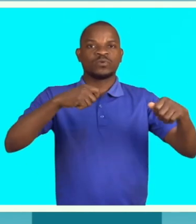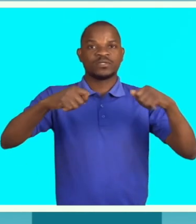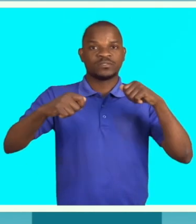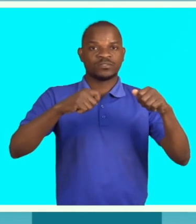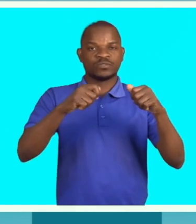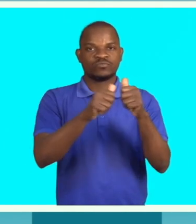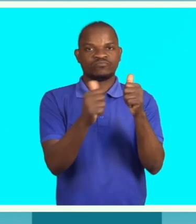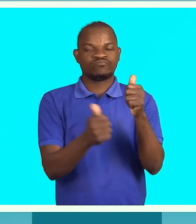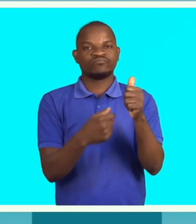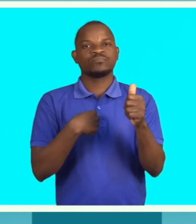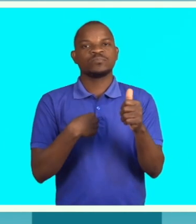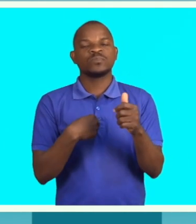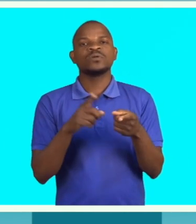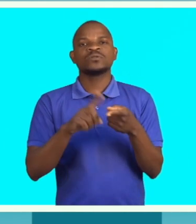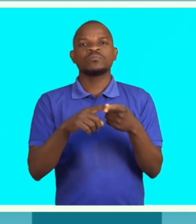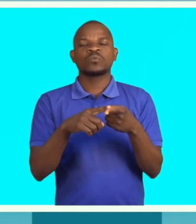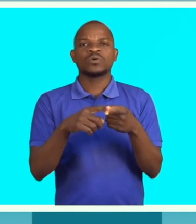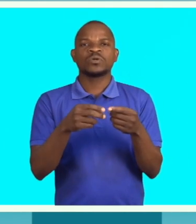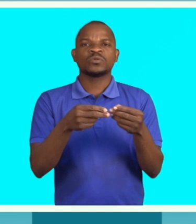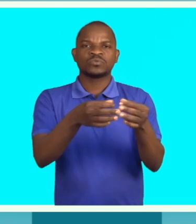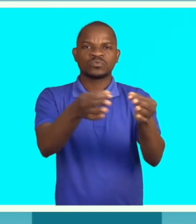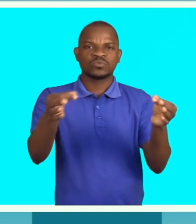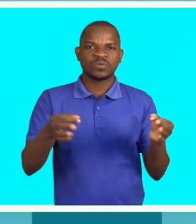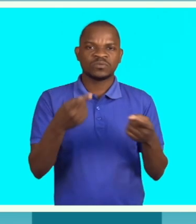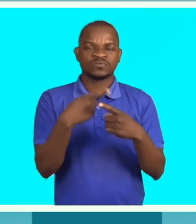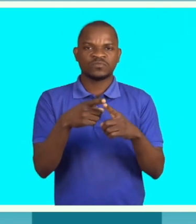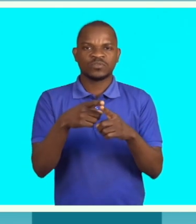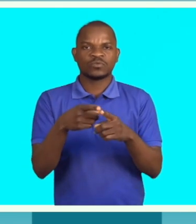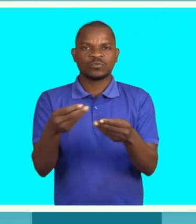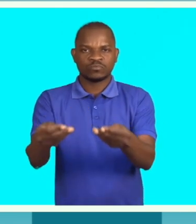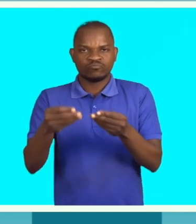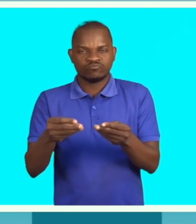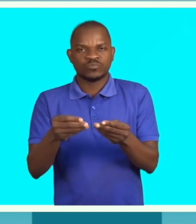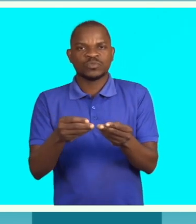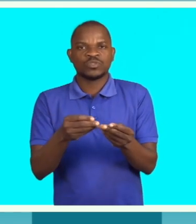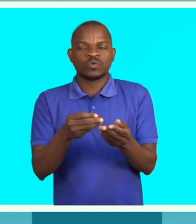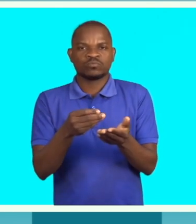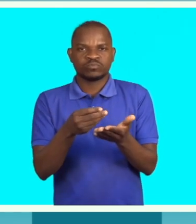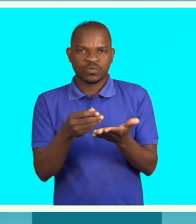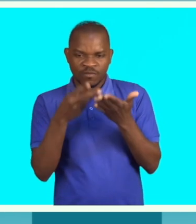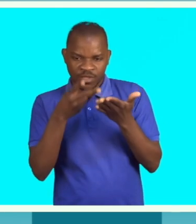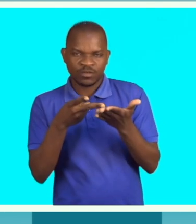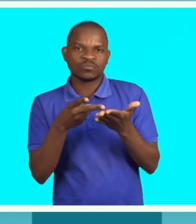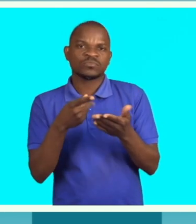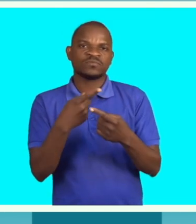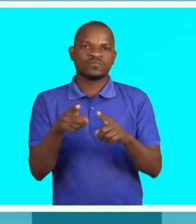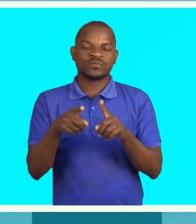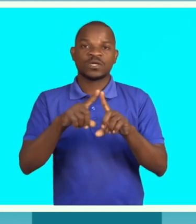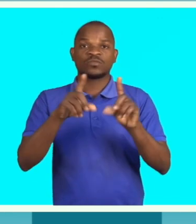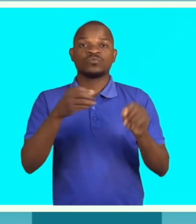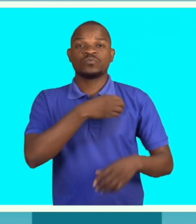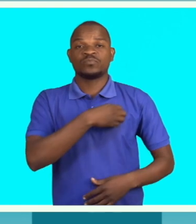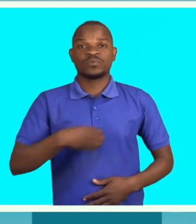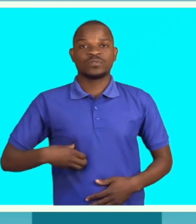entretanto dou entrada de documentos e registro também de documentos que saem do gabinete do senhor presidente. Tu diz que o